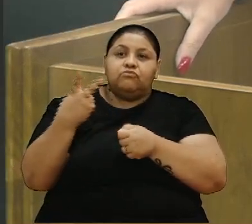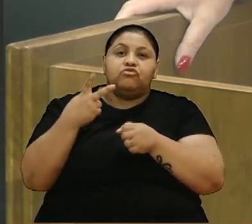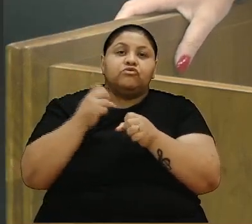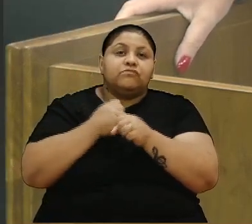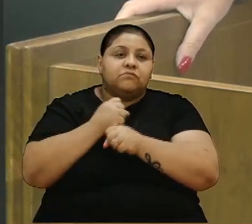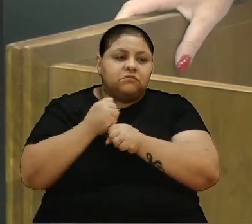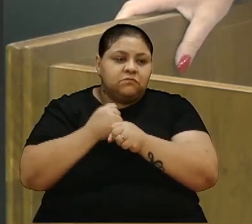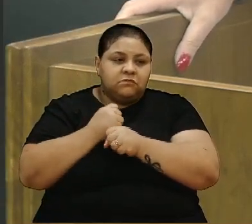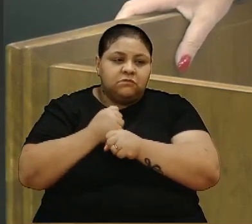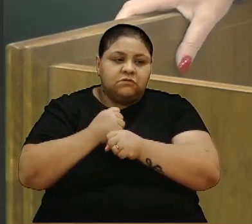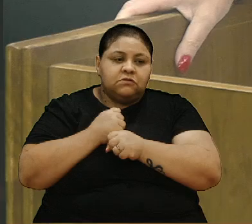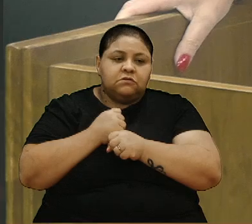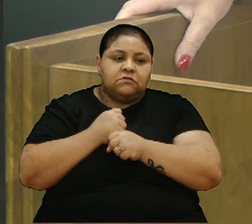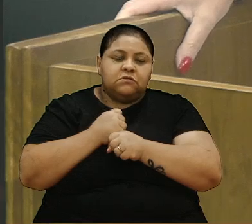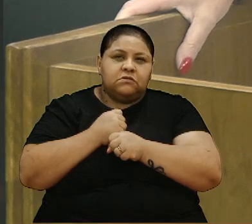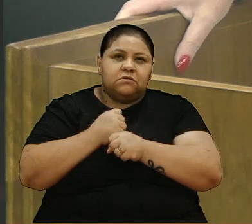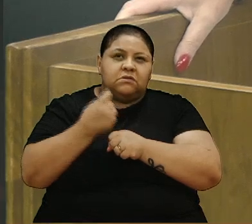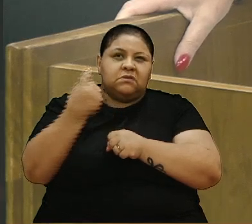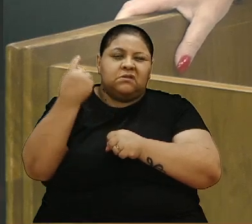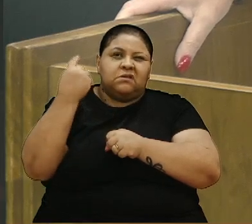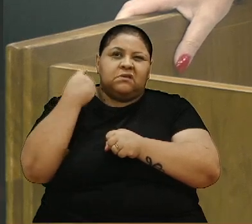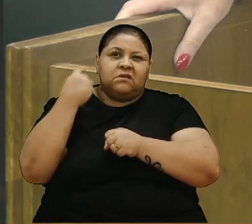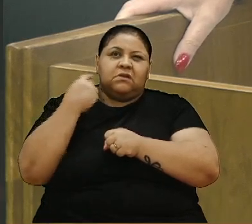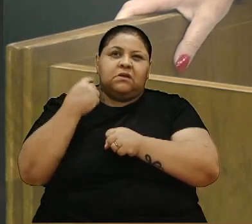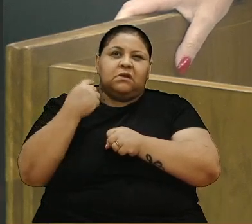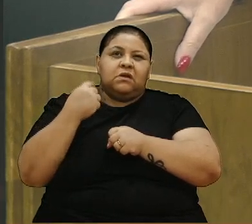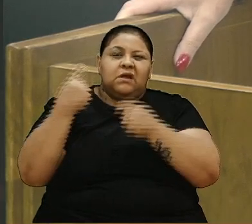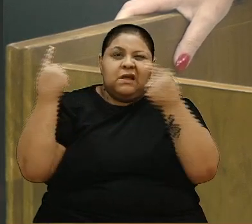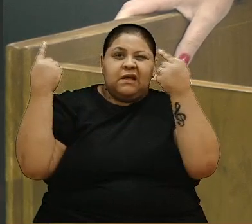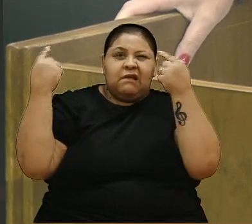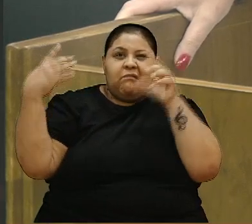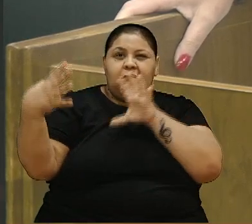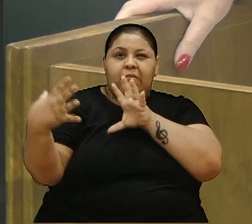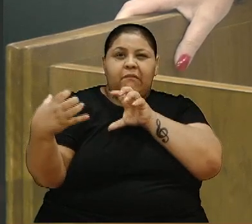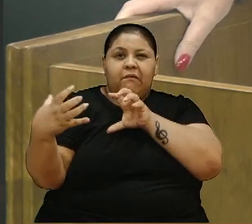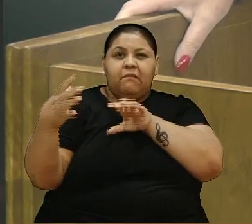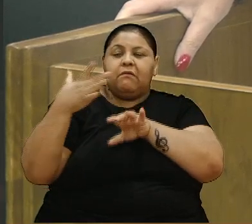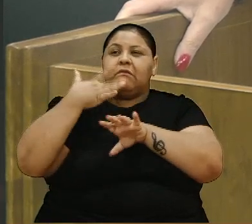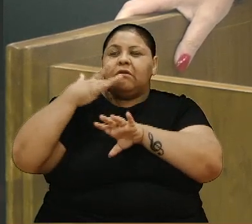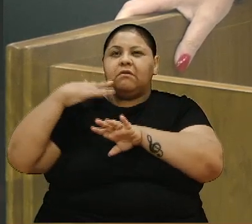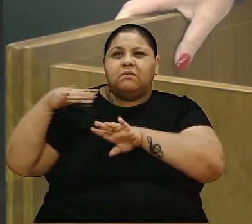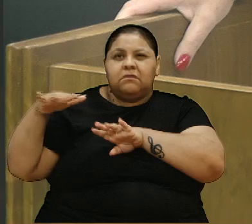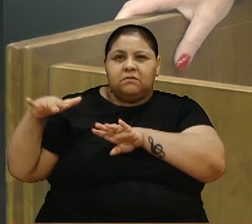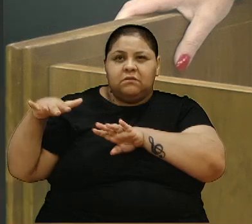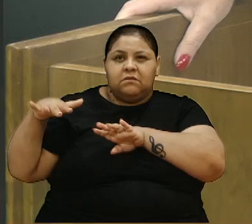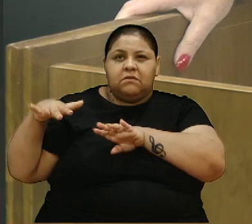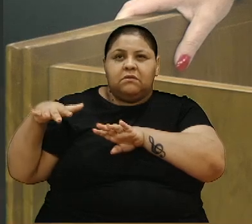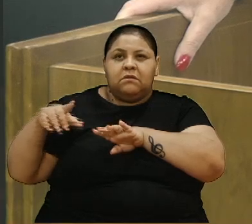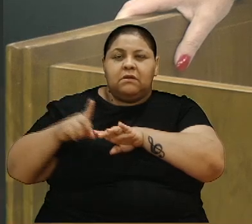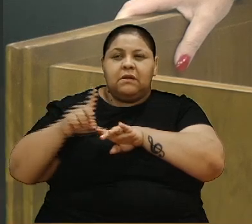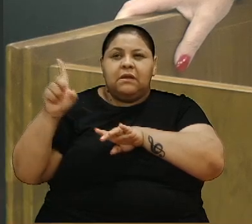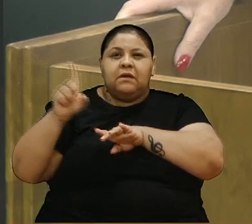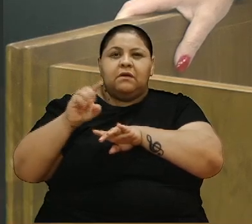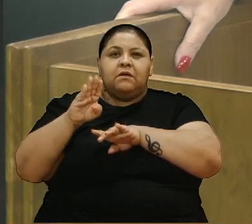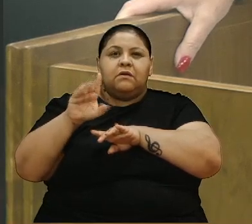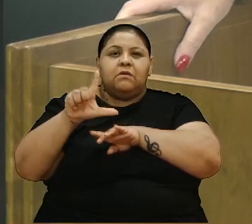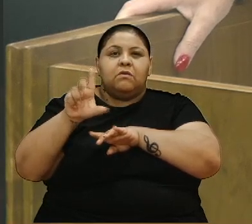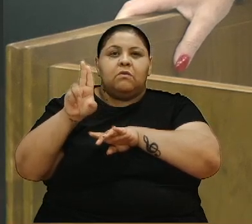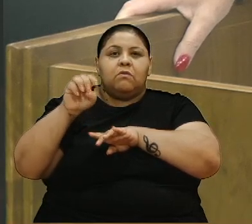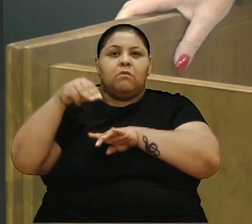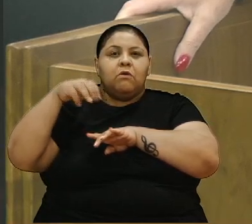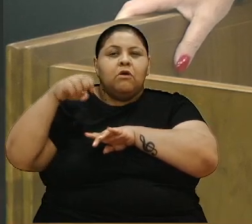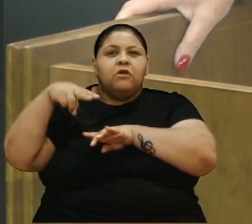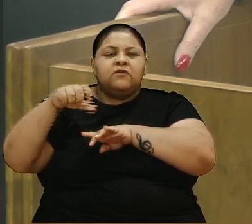anos daquela agressão que teve com as crianças em Blumenau. Foram 4